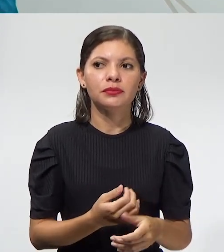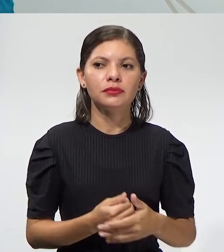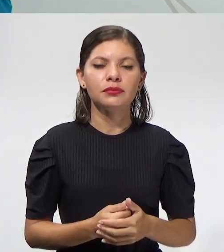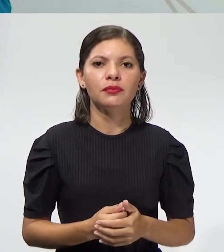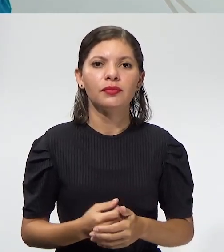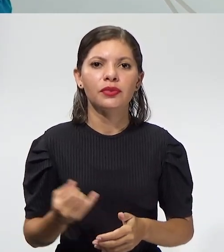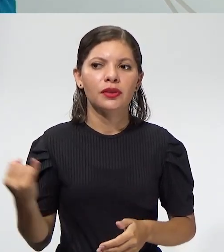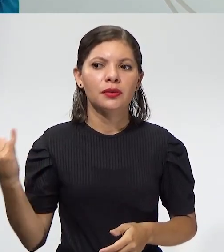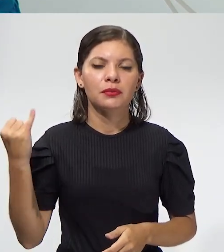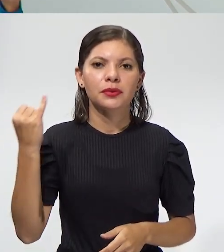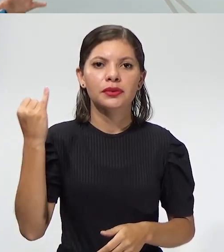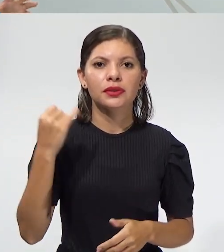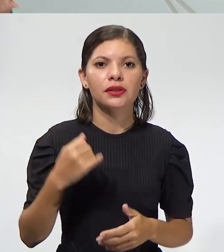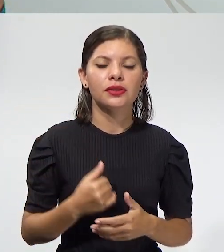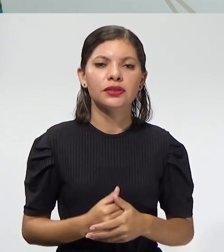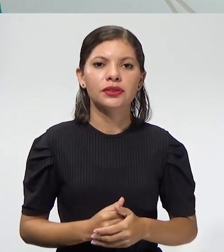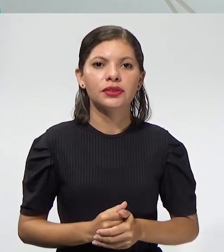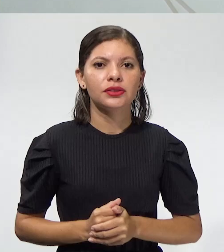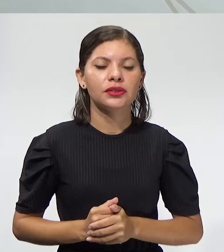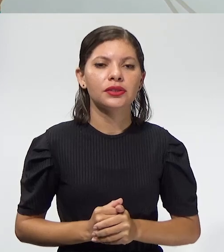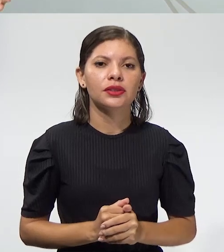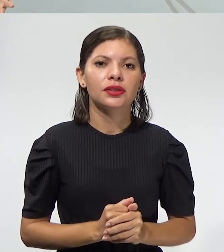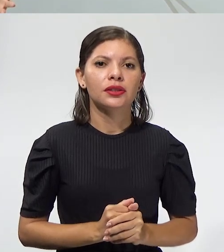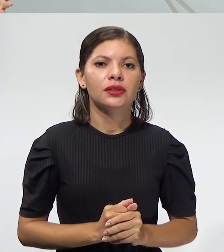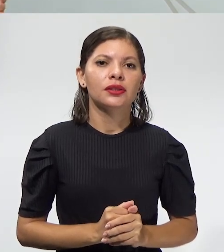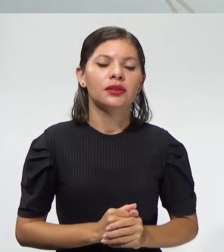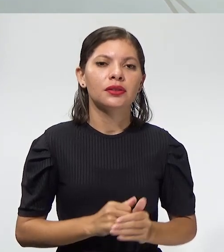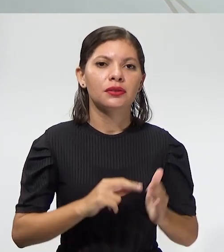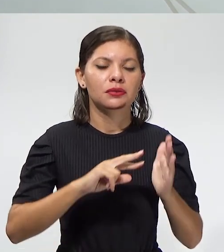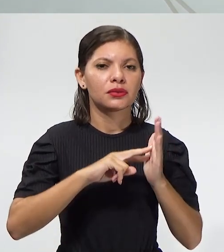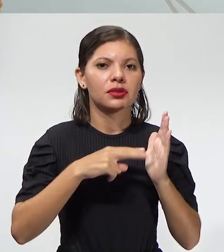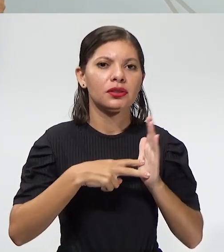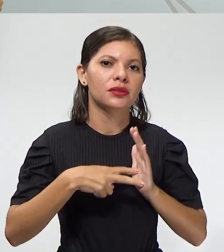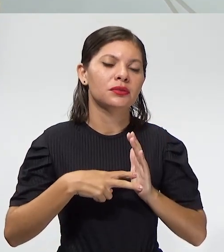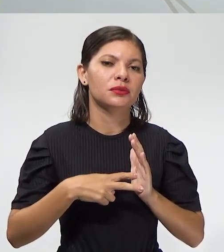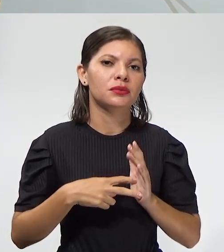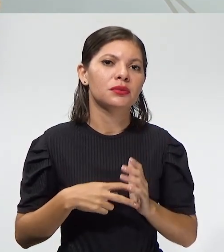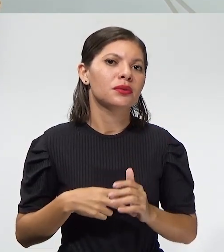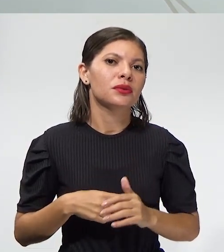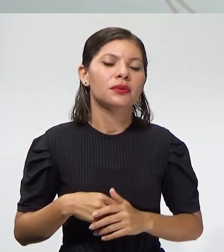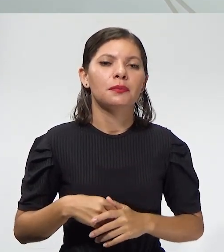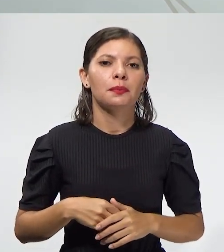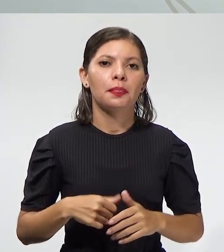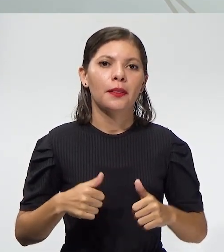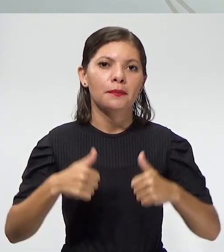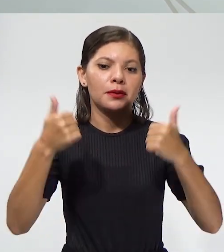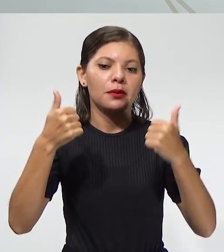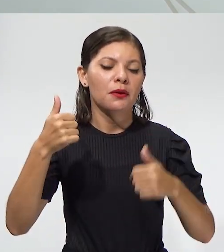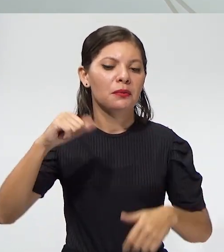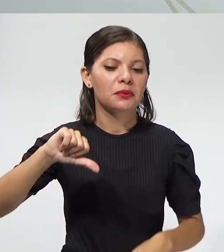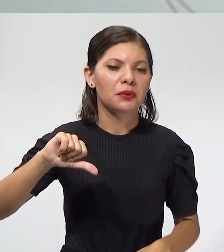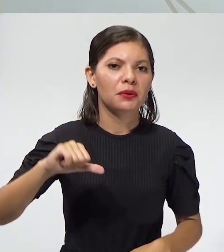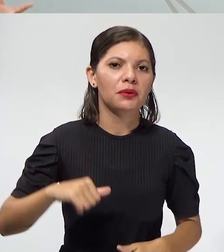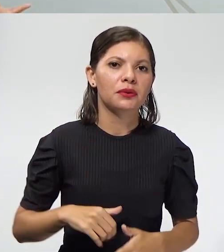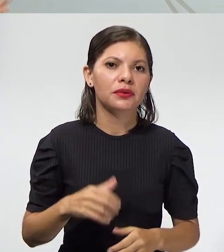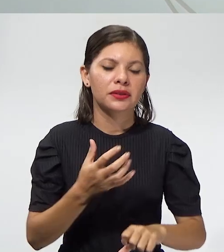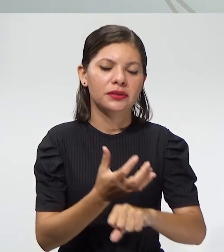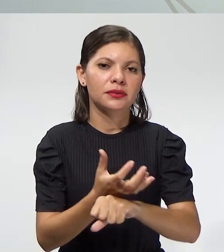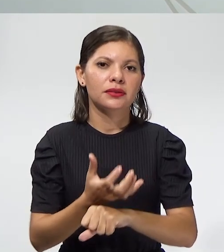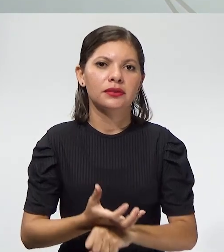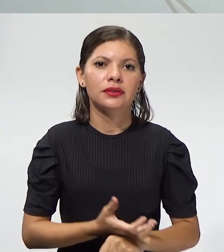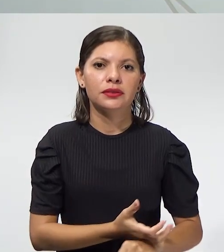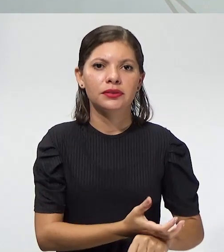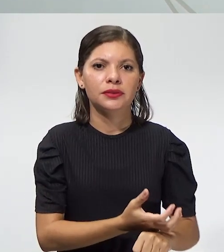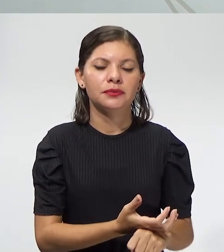mas não é essencialmente a transdisciplinaridade que define que é algo melhor ou pior do que